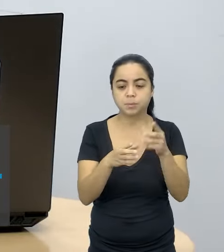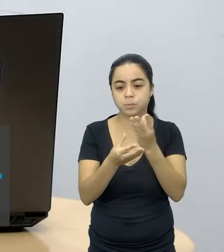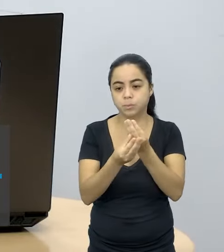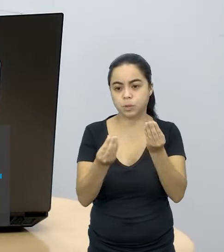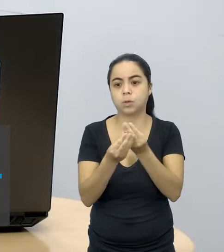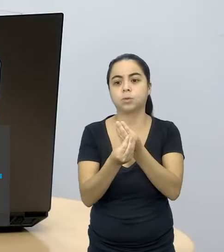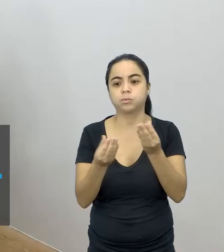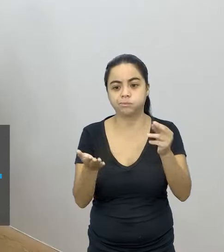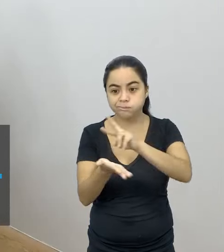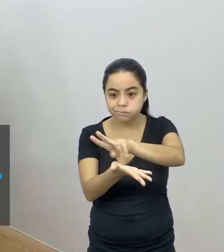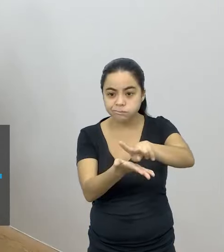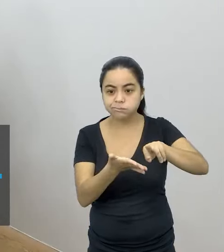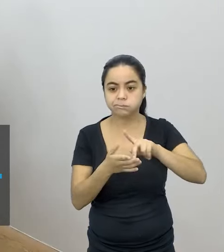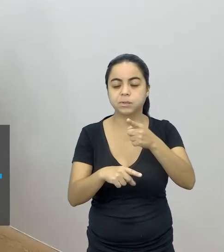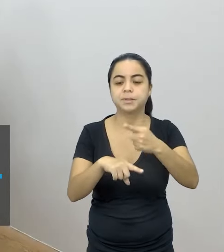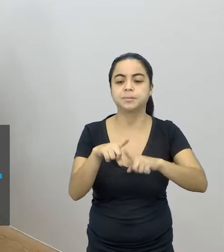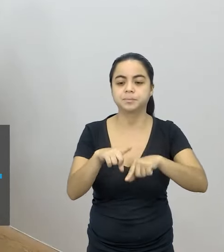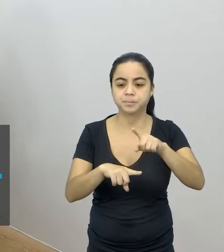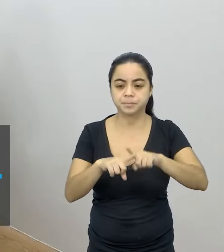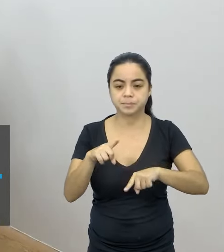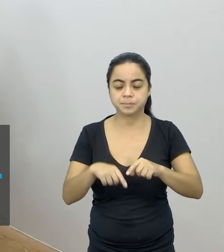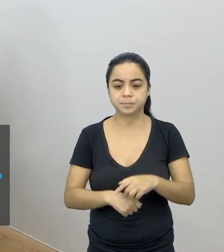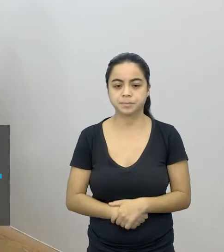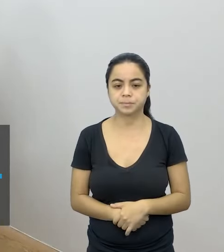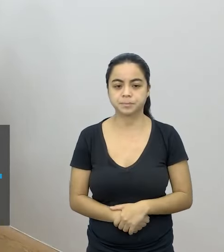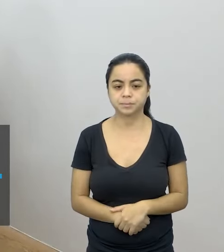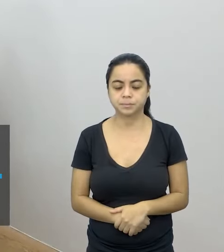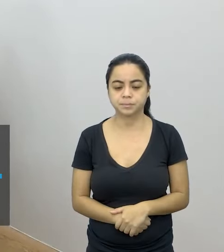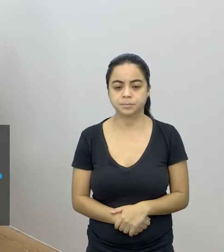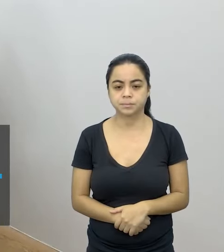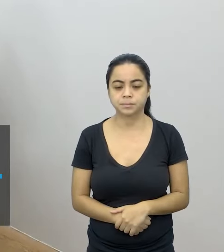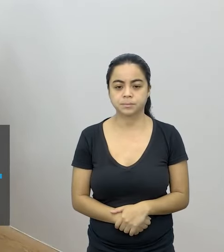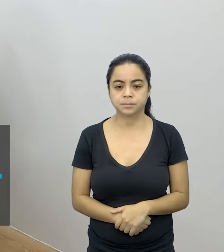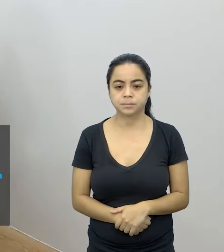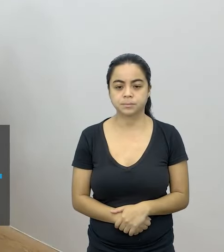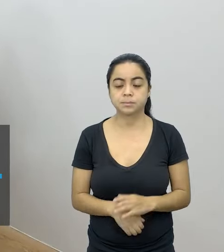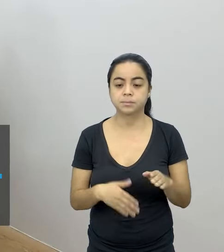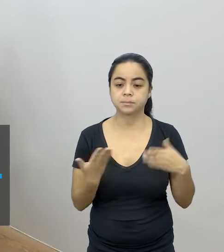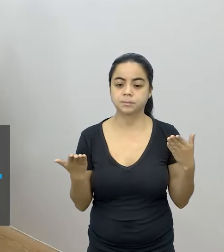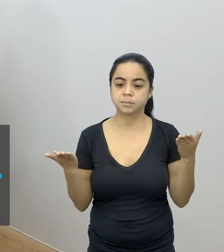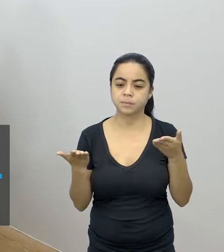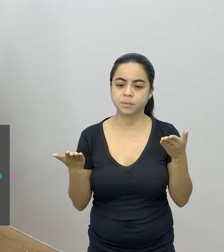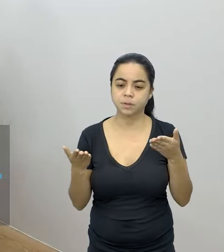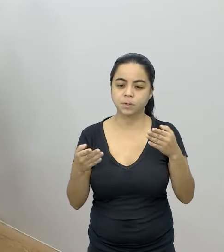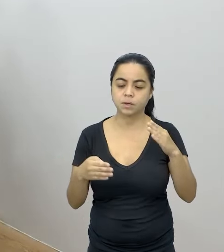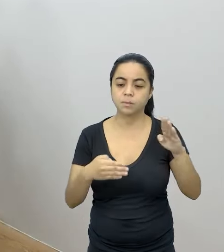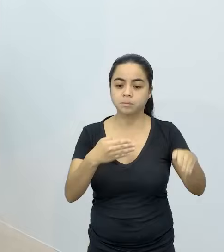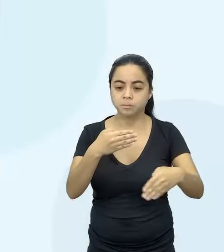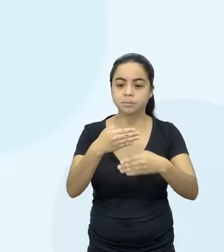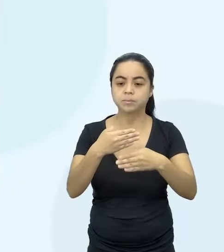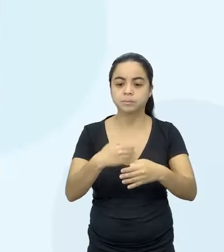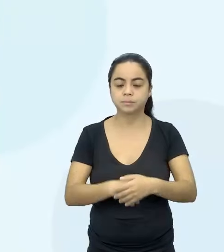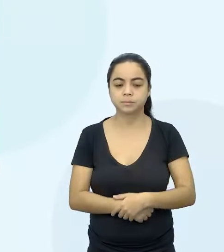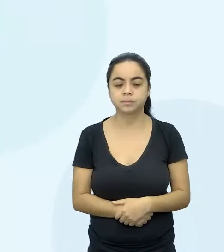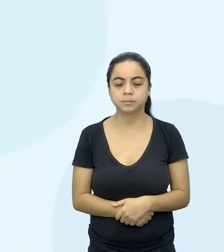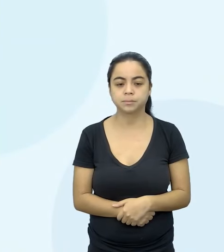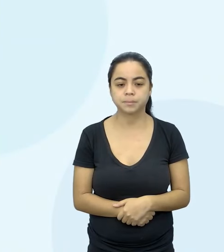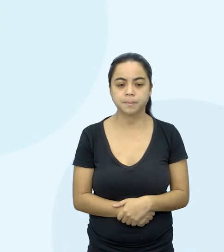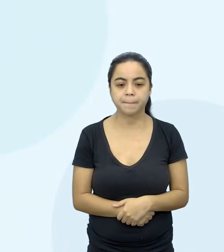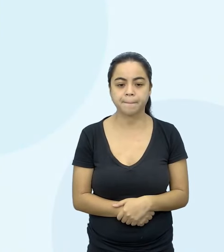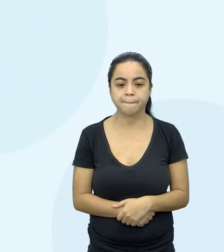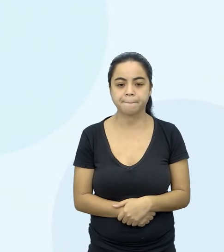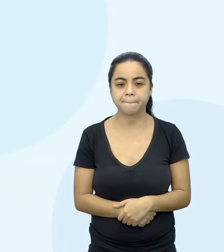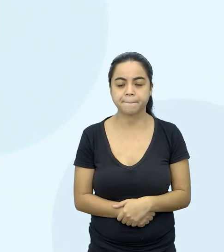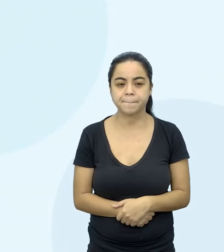uma gama gigantesca de materiais por aí, né? Sobre isso. Então, falando do próximo slide, que eu já dei uma boa enroladinha